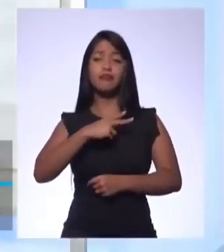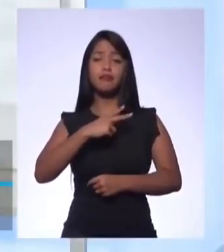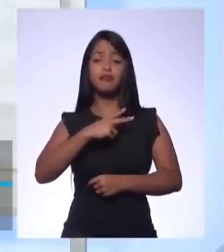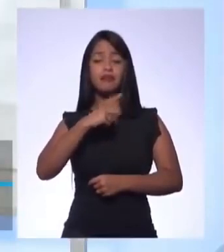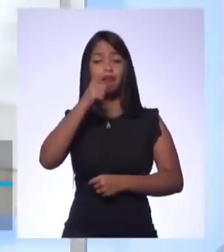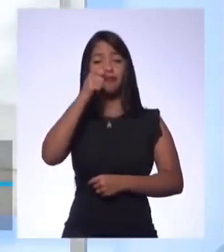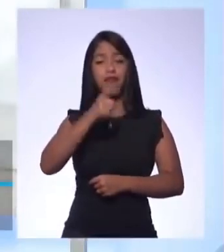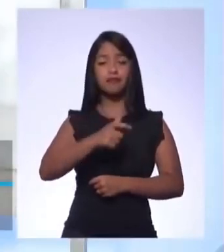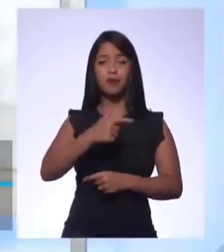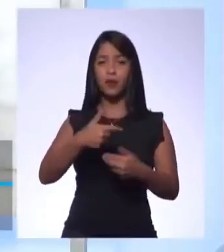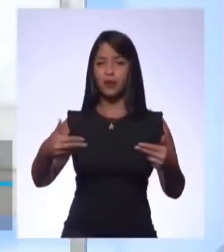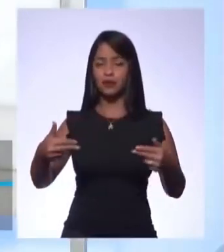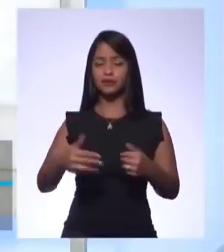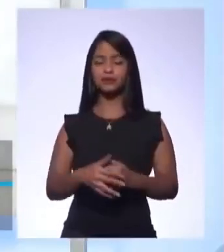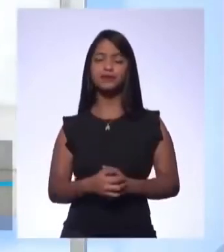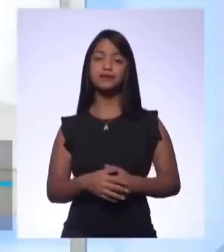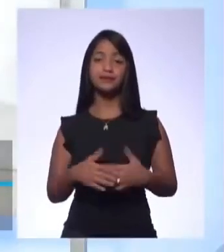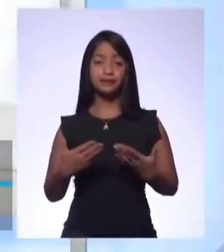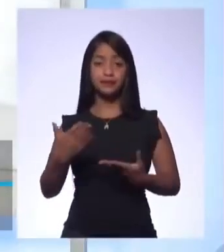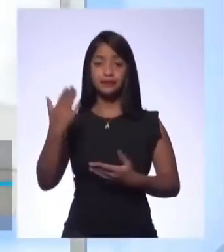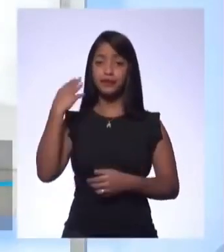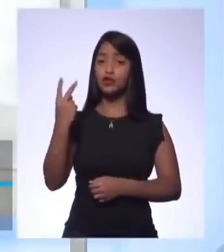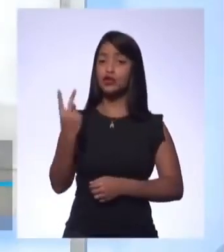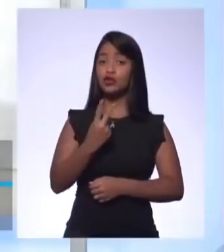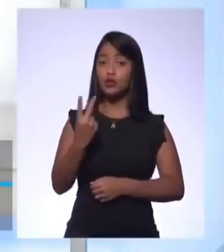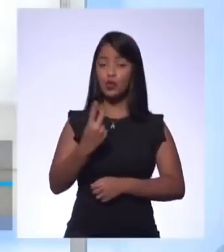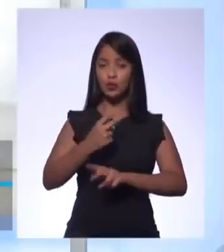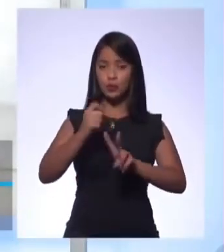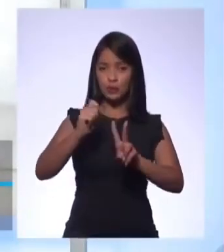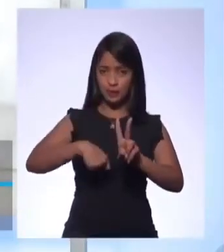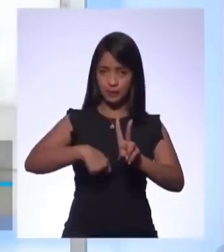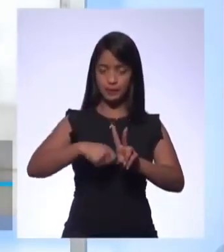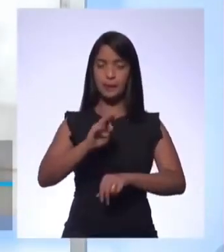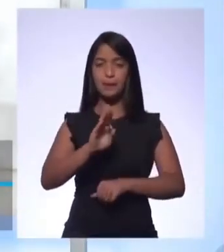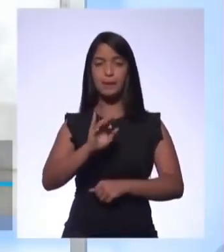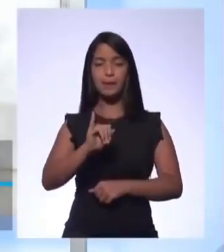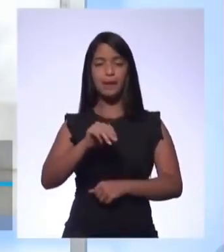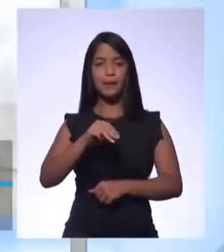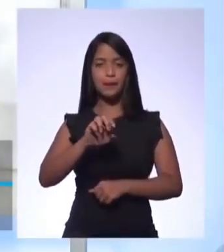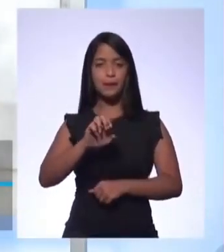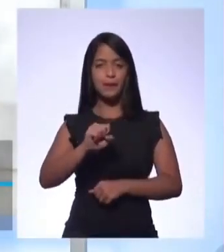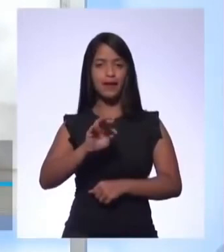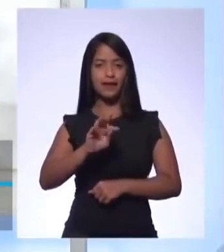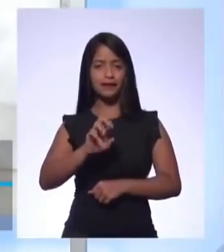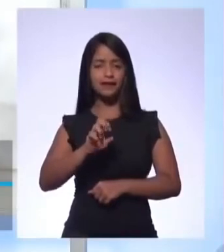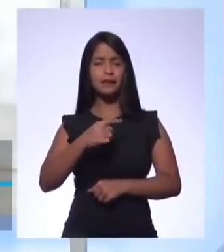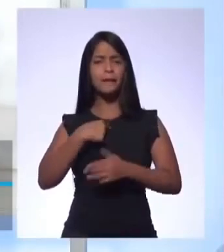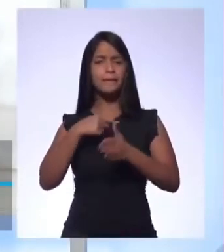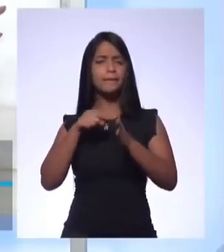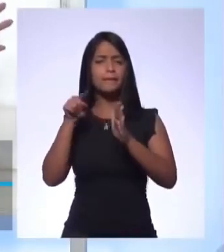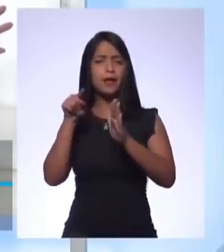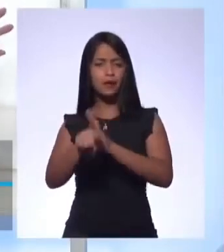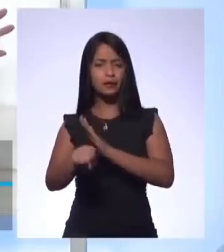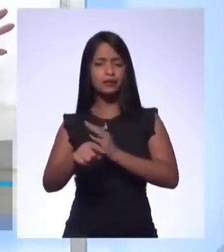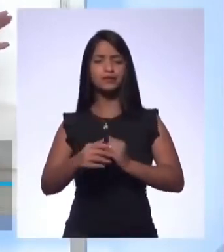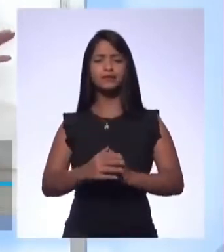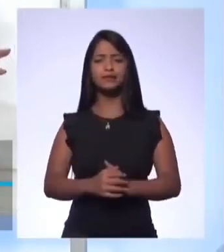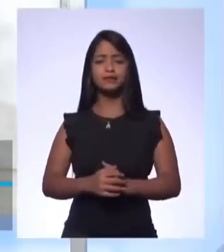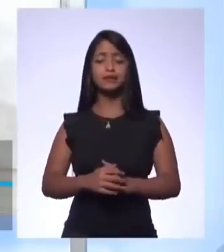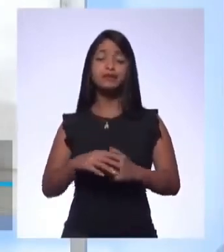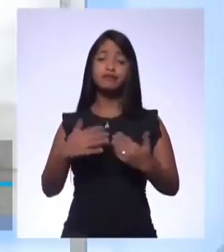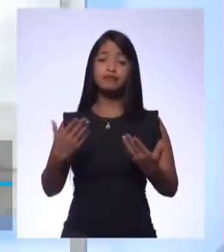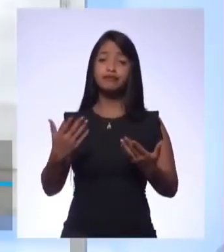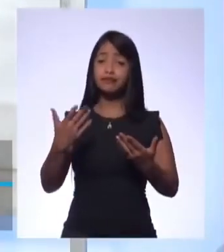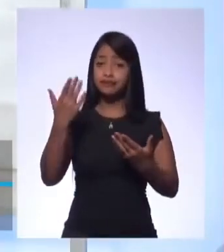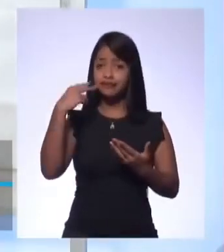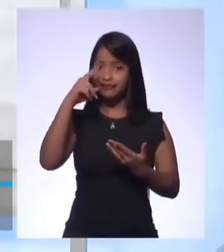pergunta que eu fiz no 2º bimestre e hoje eu ainda falei assim para vocês. No início, vocês vão me dar uma resposta simples,